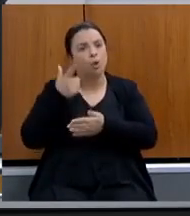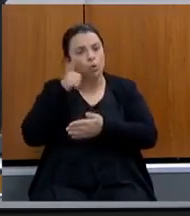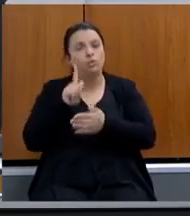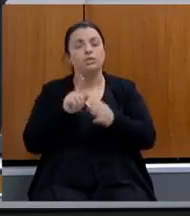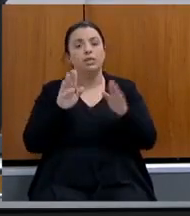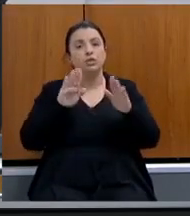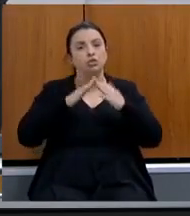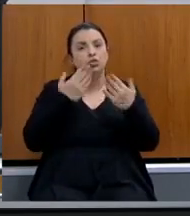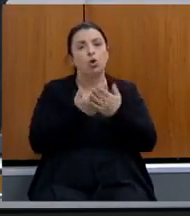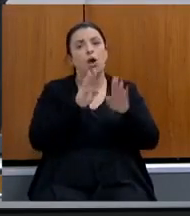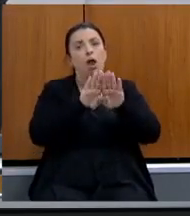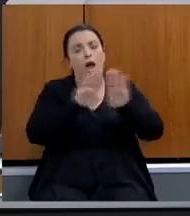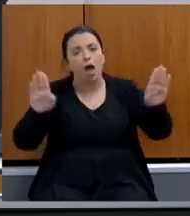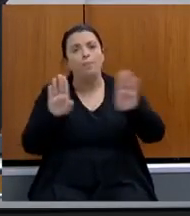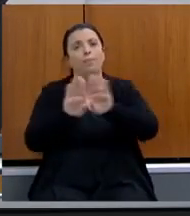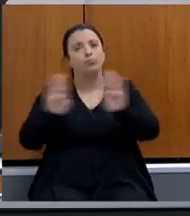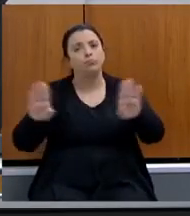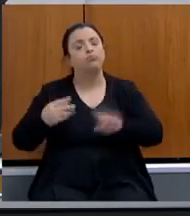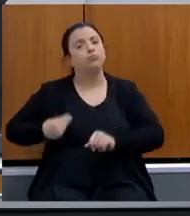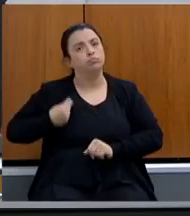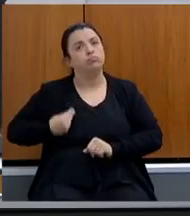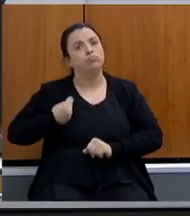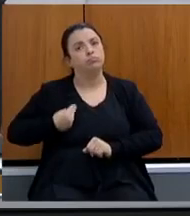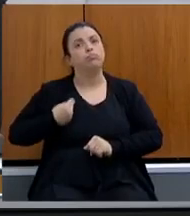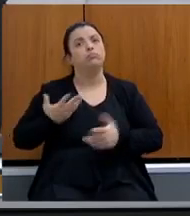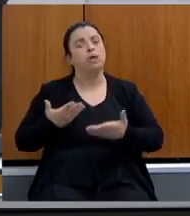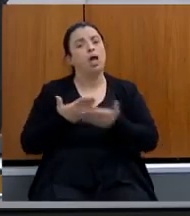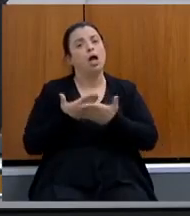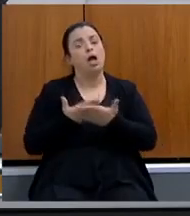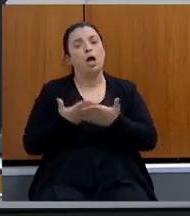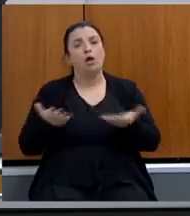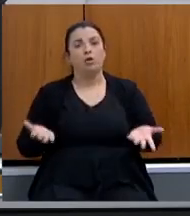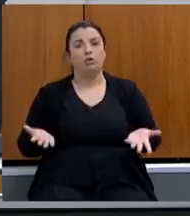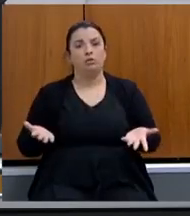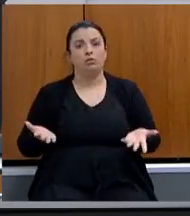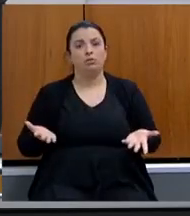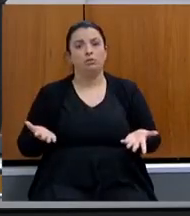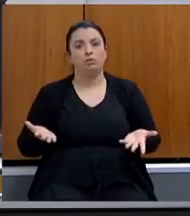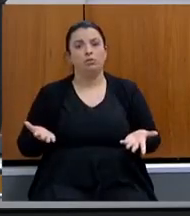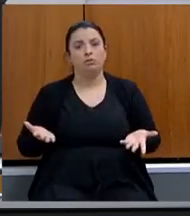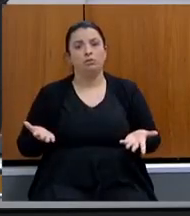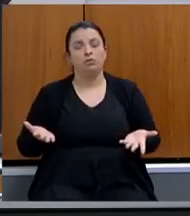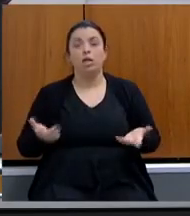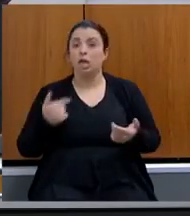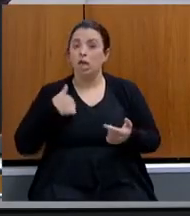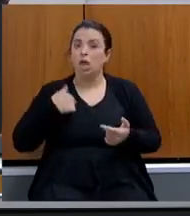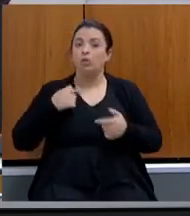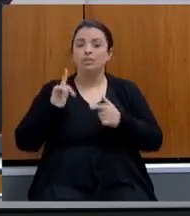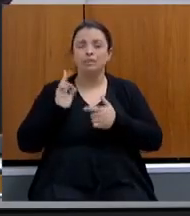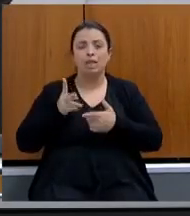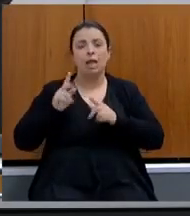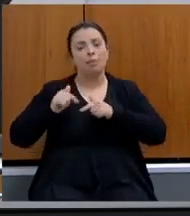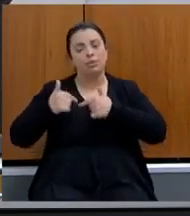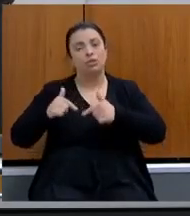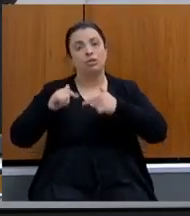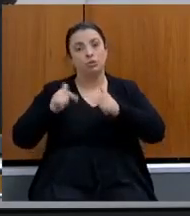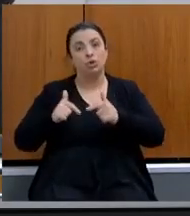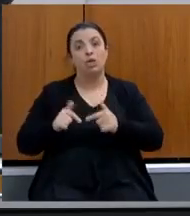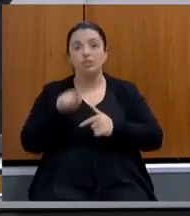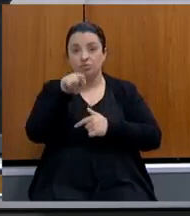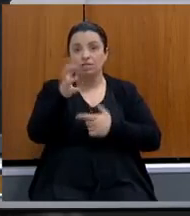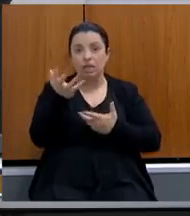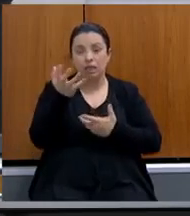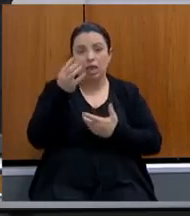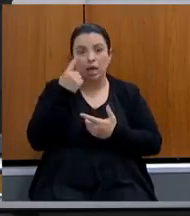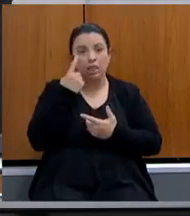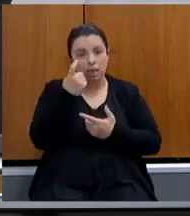do ano passado Estou batendo nessa tecla persistentemente falando fazendo muitas ações Ah e quem tem interesse Inclusive só entrar em